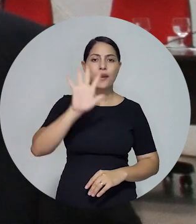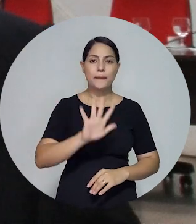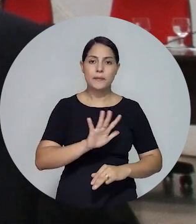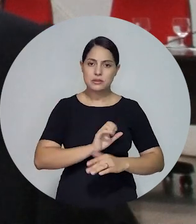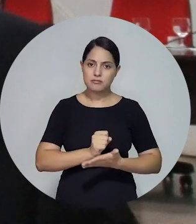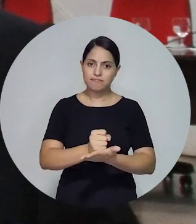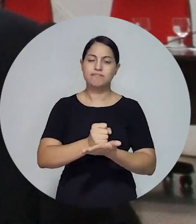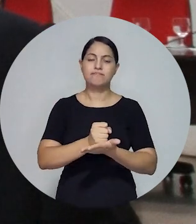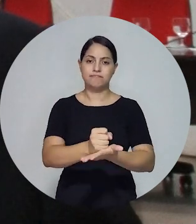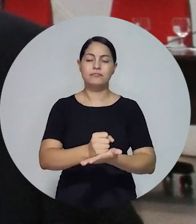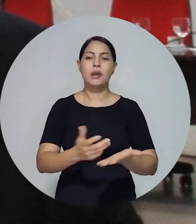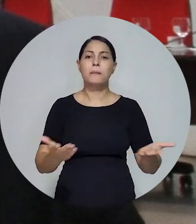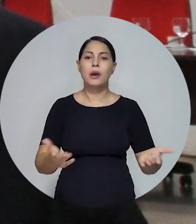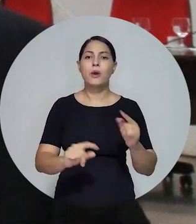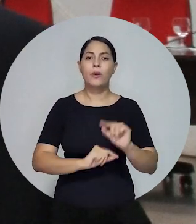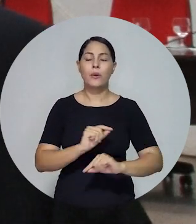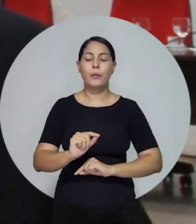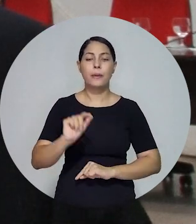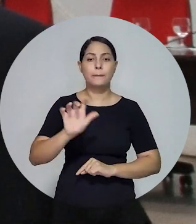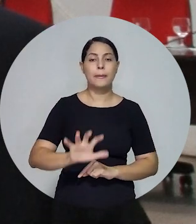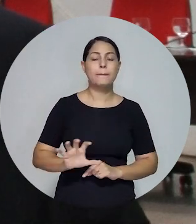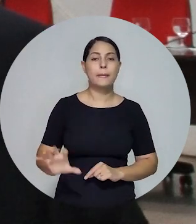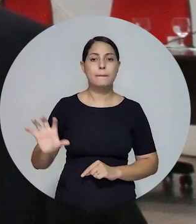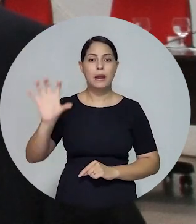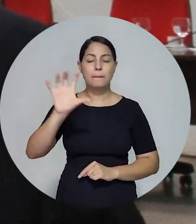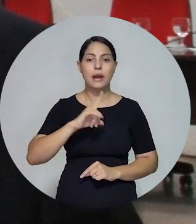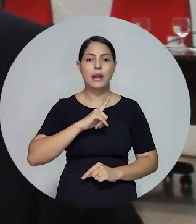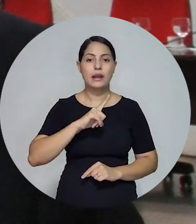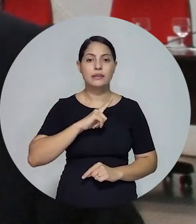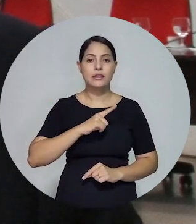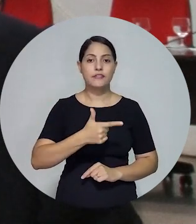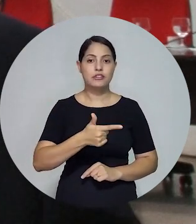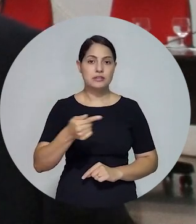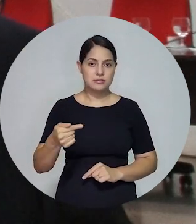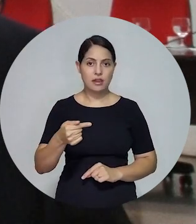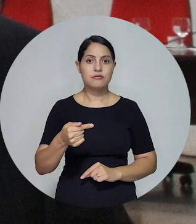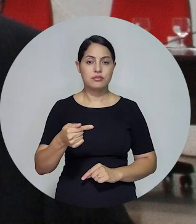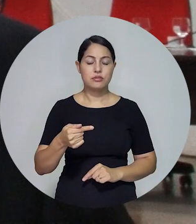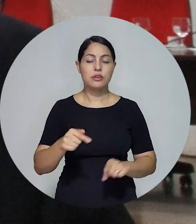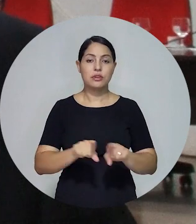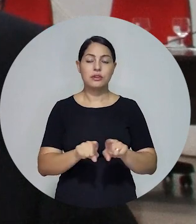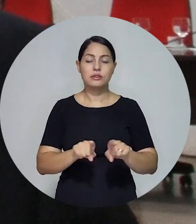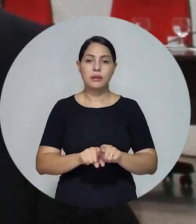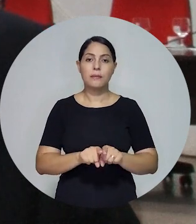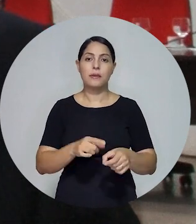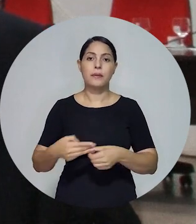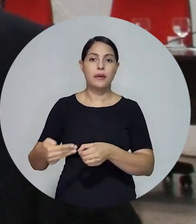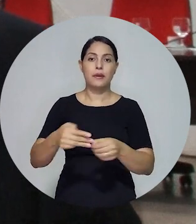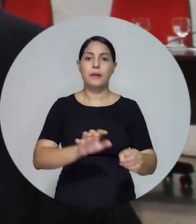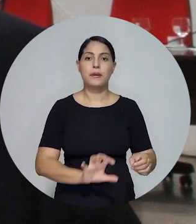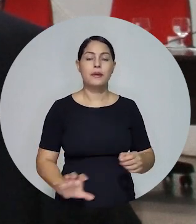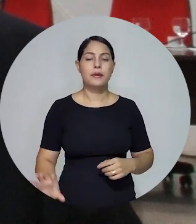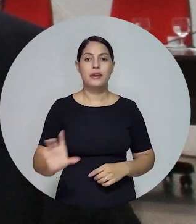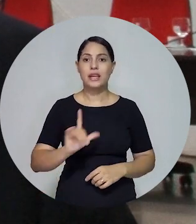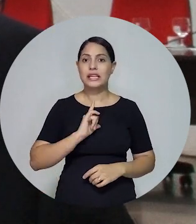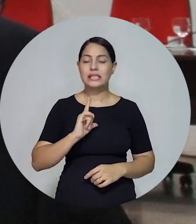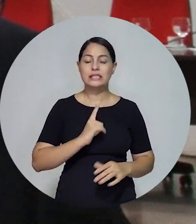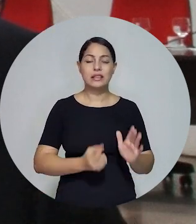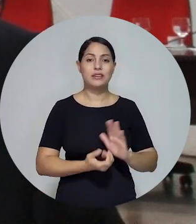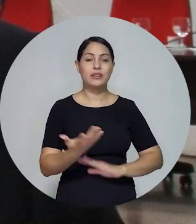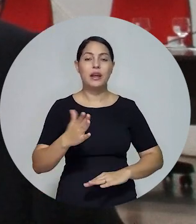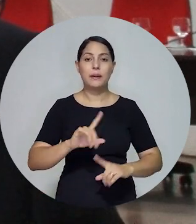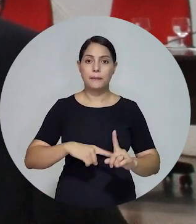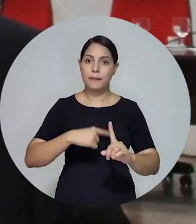deste ato é a aproximação do Conselho Federal às seccionais do país, as 27 seccionais, mais